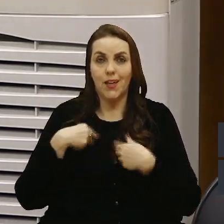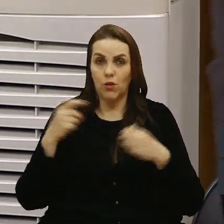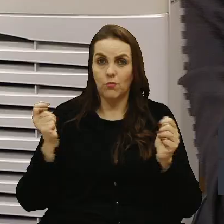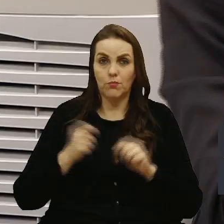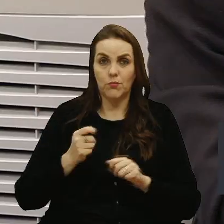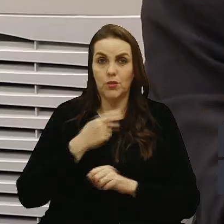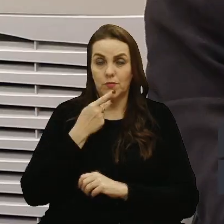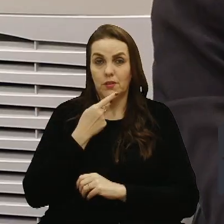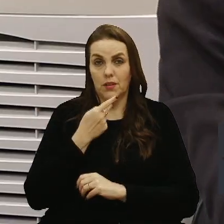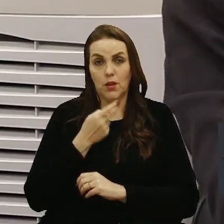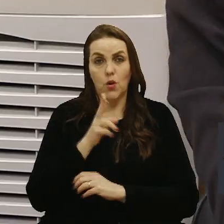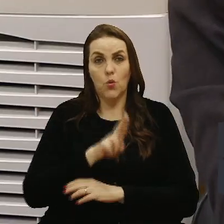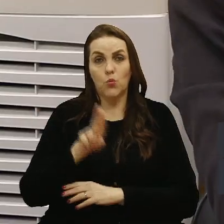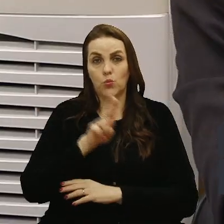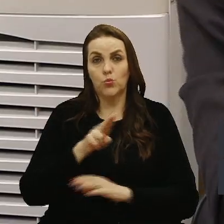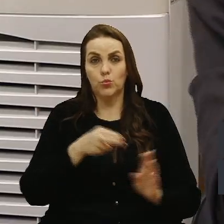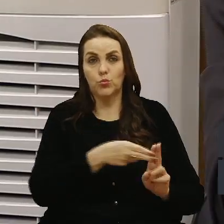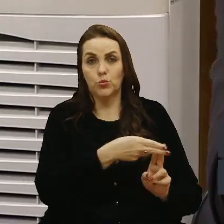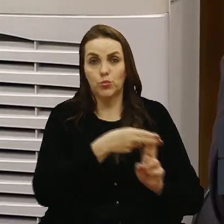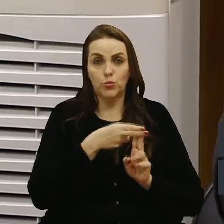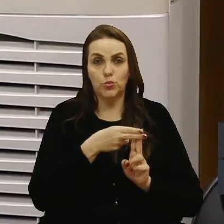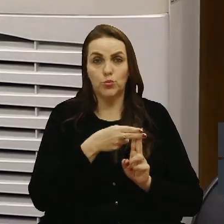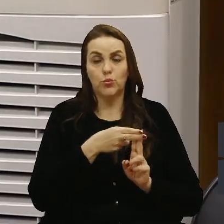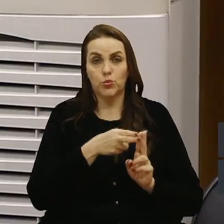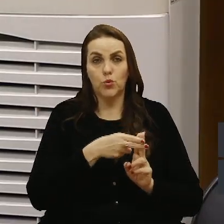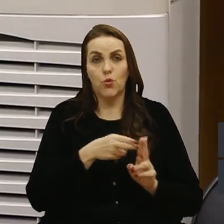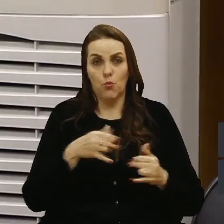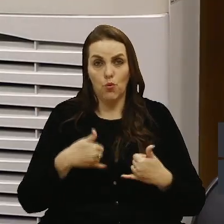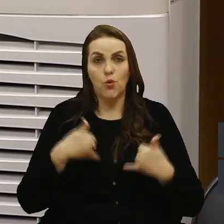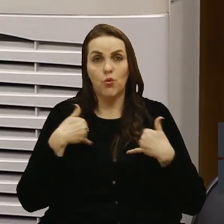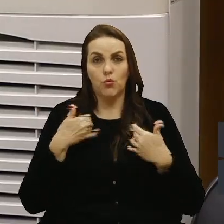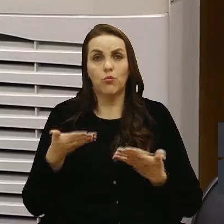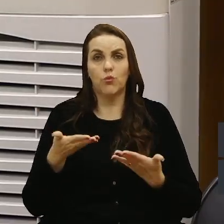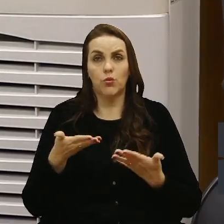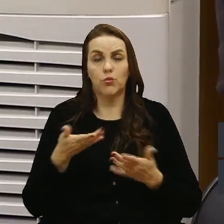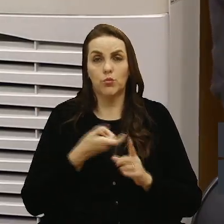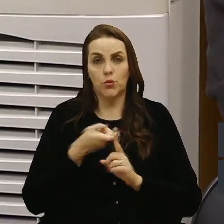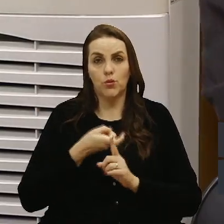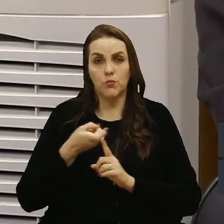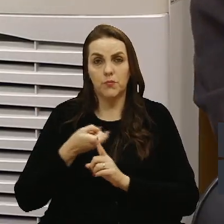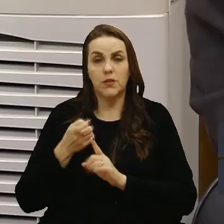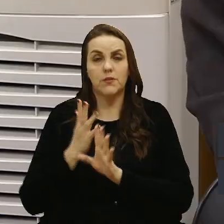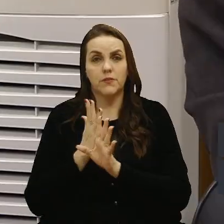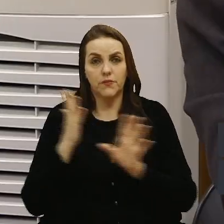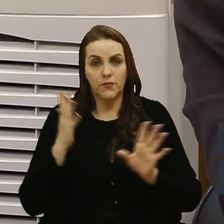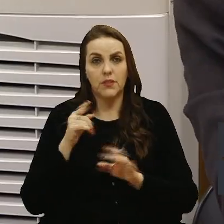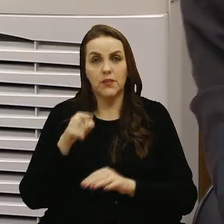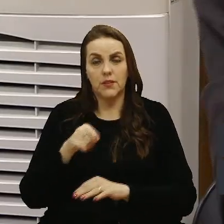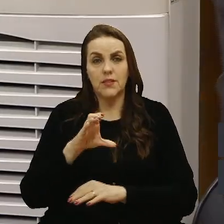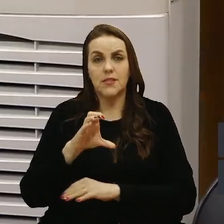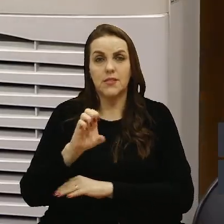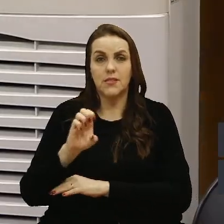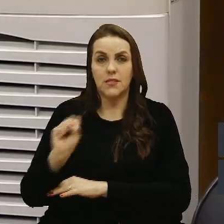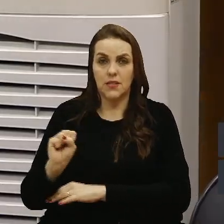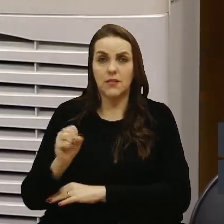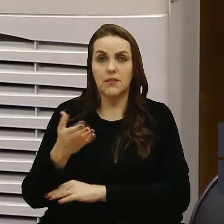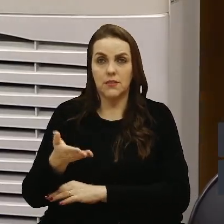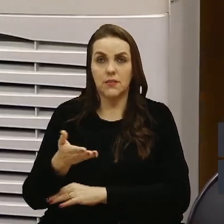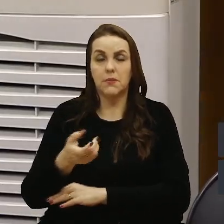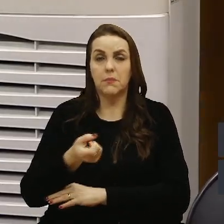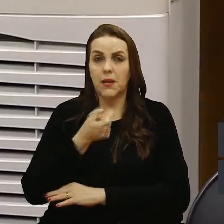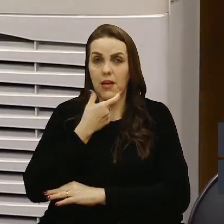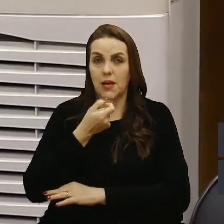o SUS com muito orgulho. Todos os meses frequento a fila lá no CES, Centro Especializado em Saúde, para pegar